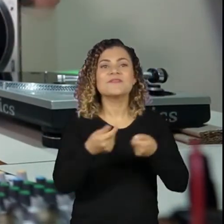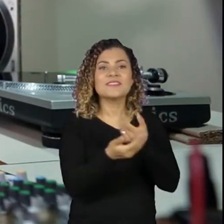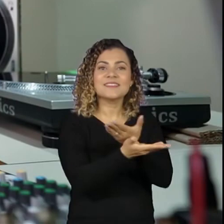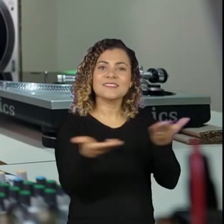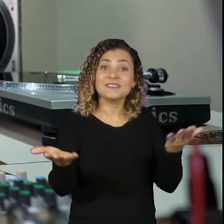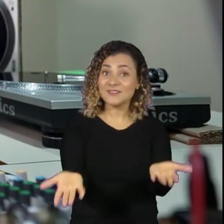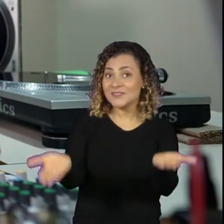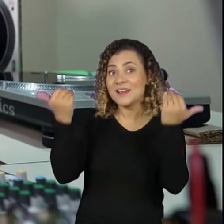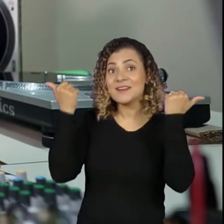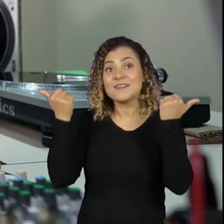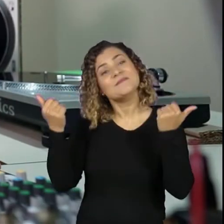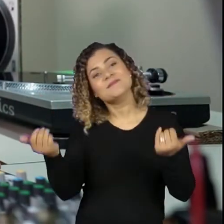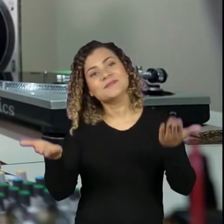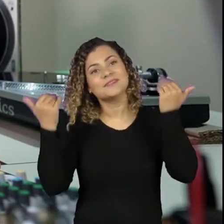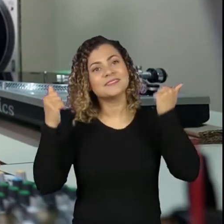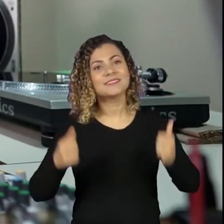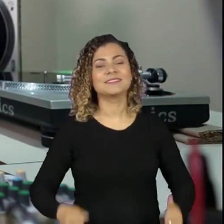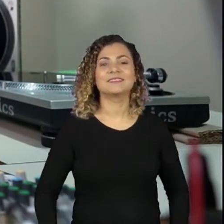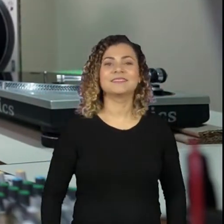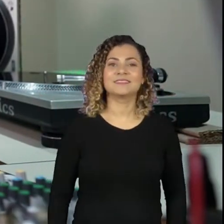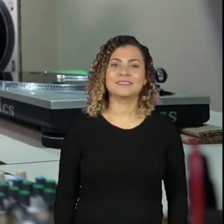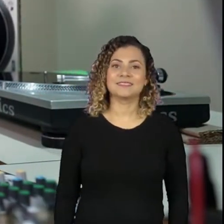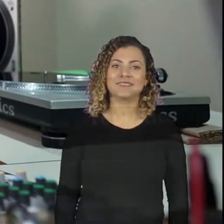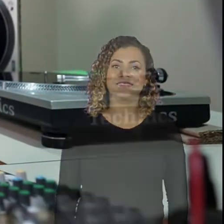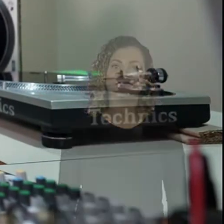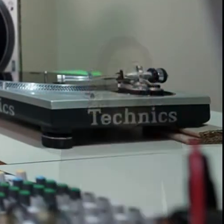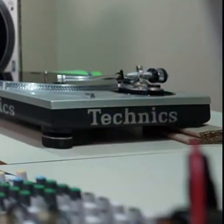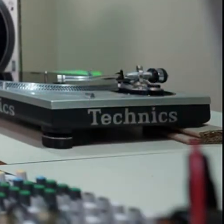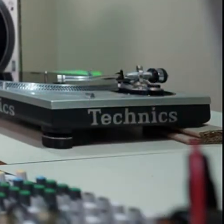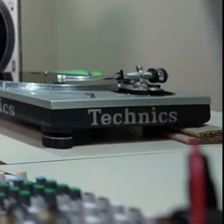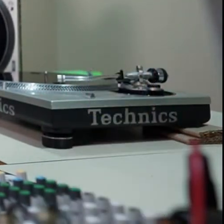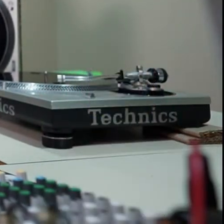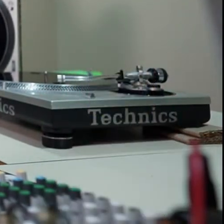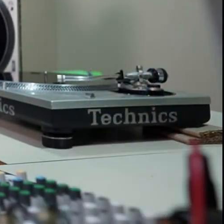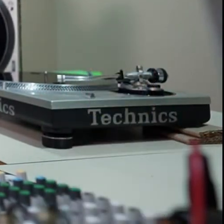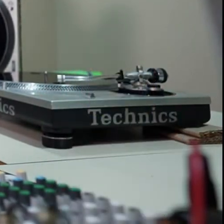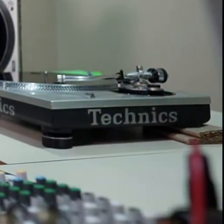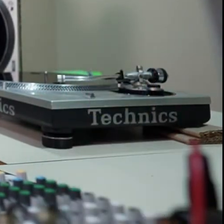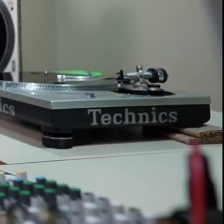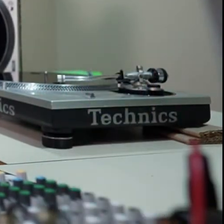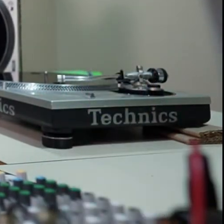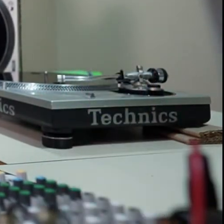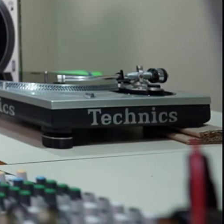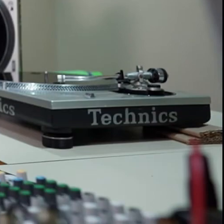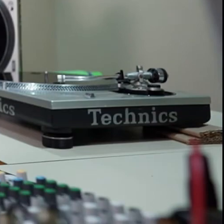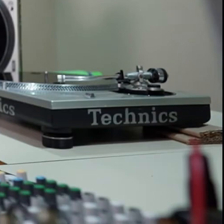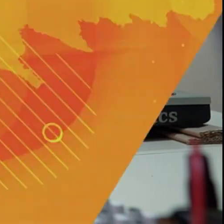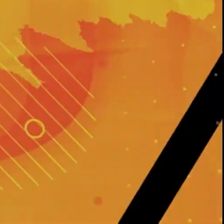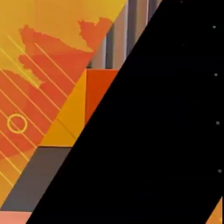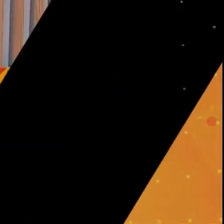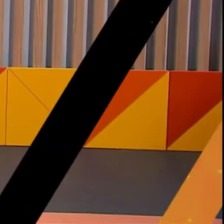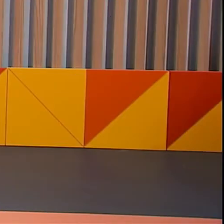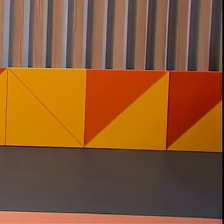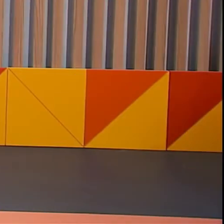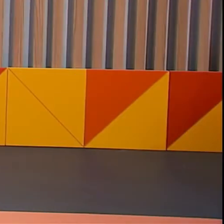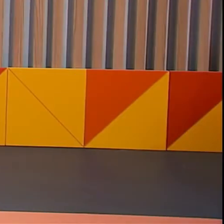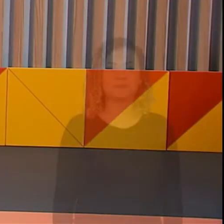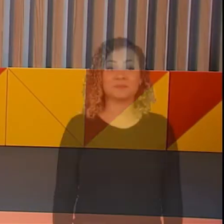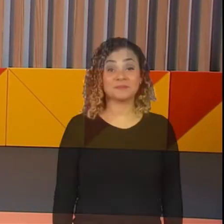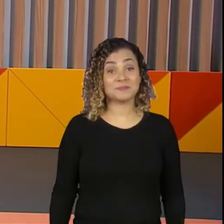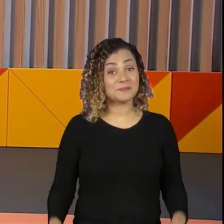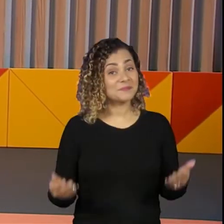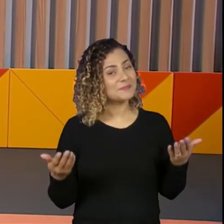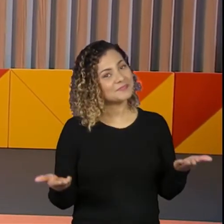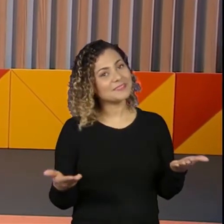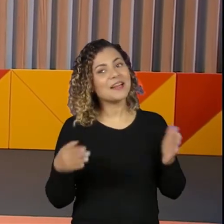10 rádios mais ouvidas da megalópole São Paulo. É o nosso Black 105. Encaixei o fone de ouvido e vou rolar muito som pra